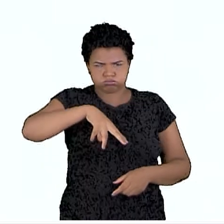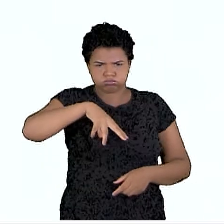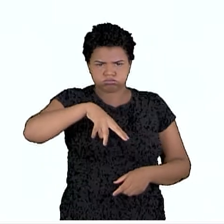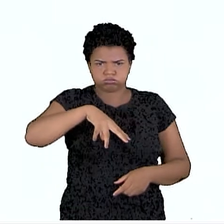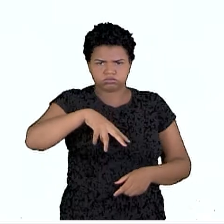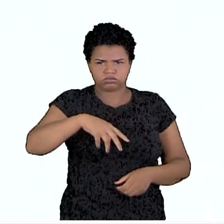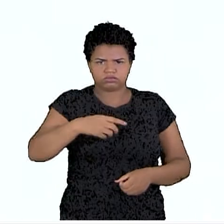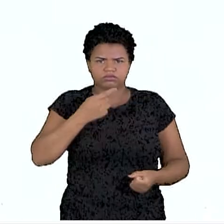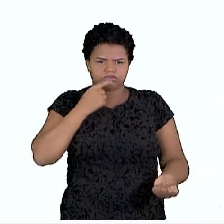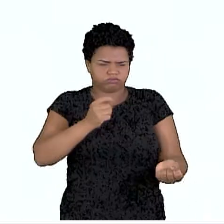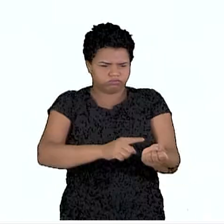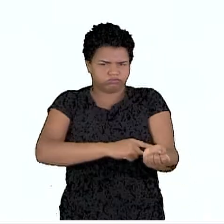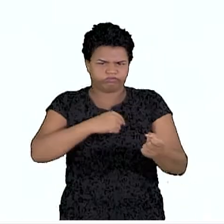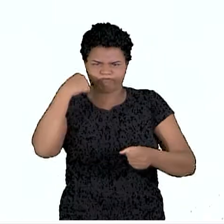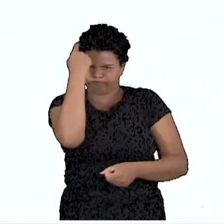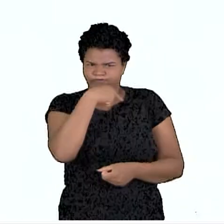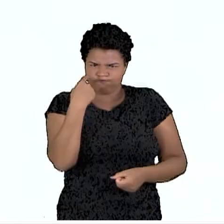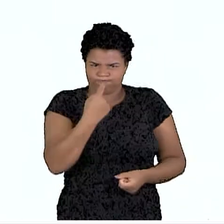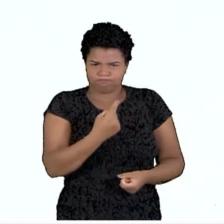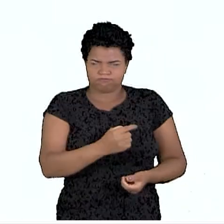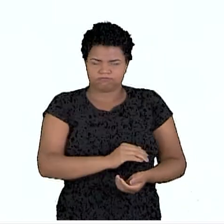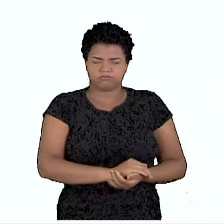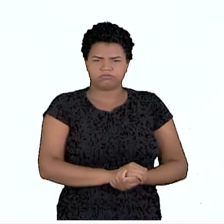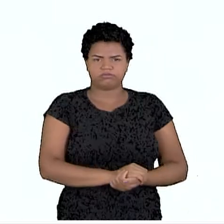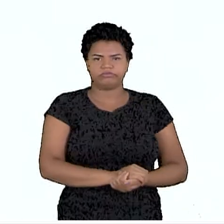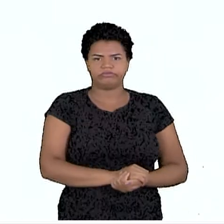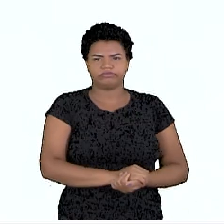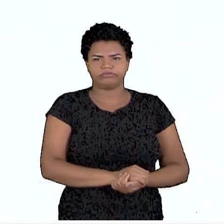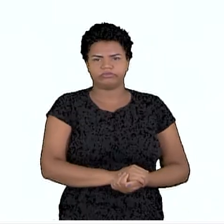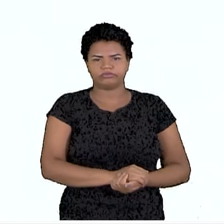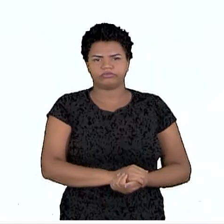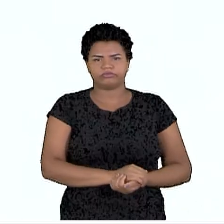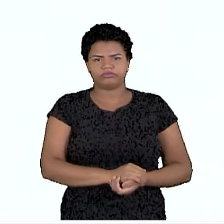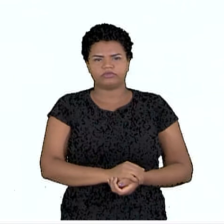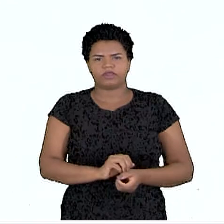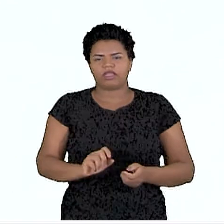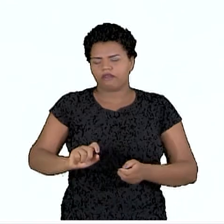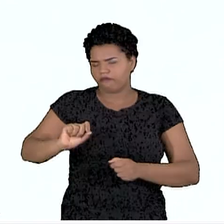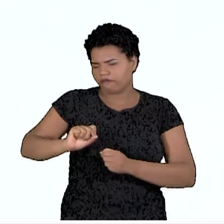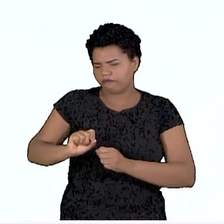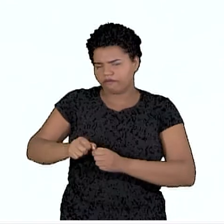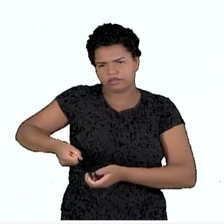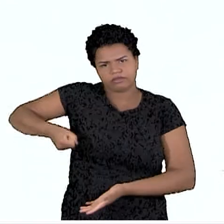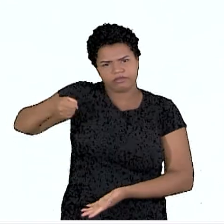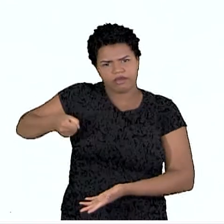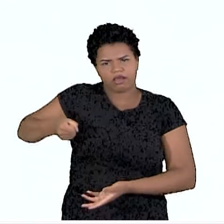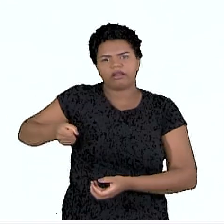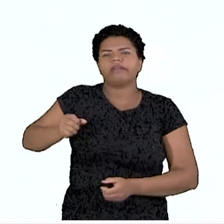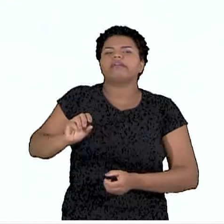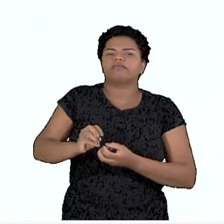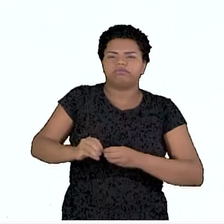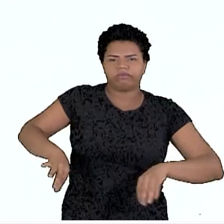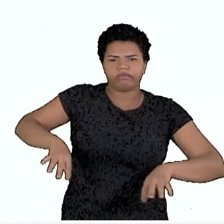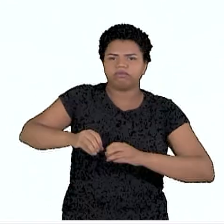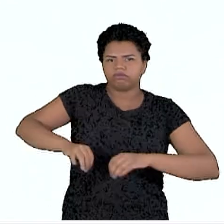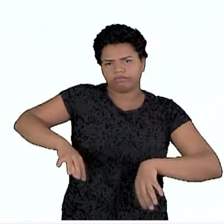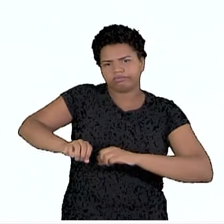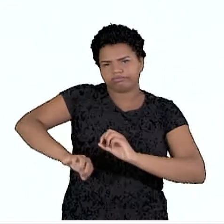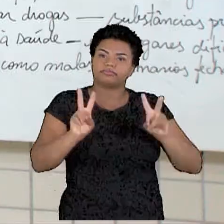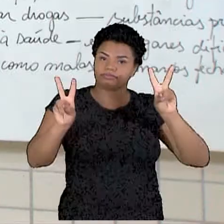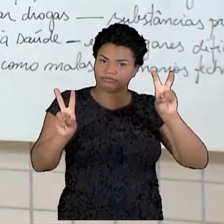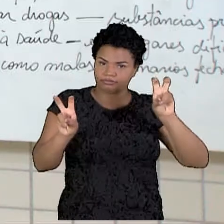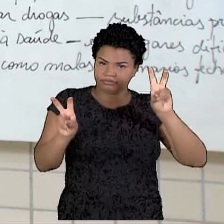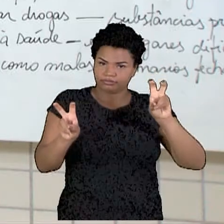todo o sangue na face. Desfiz e refiz a mala. O prazer de viajar, essa de